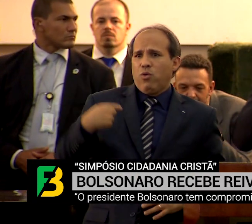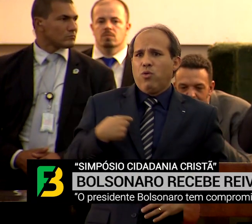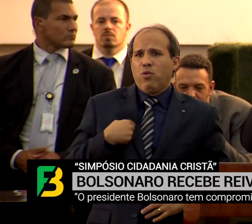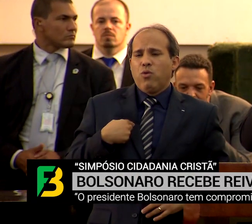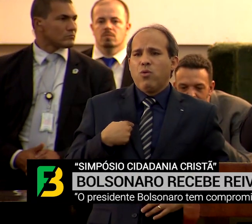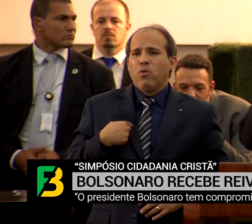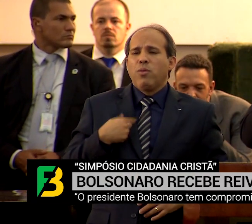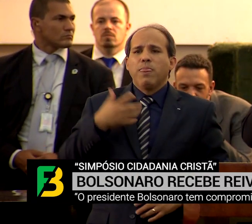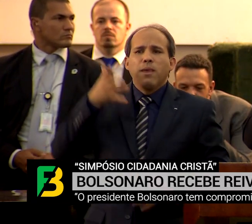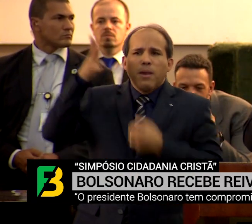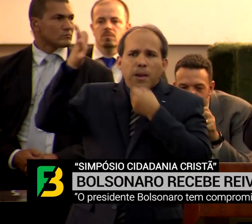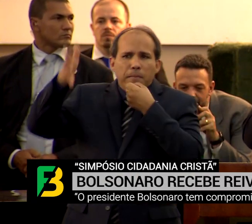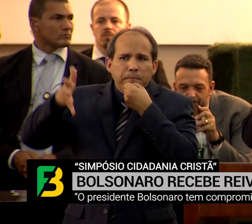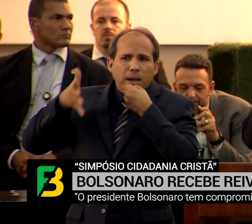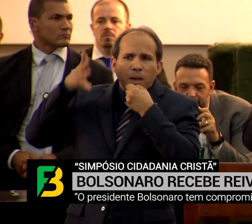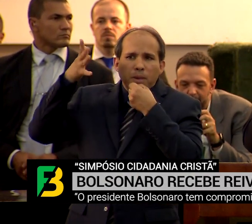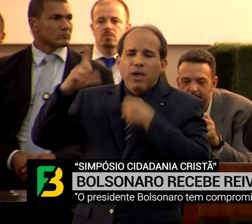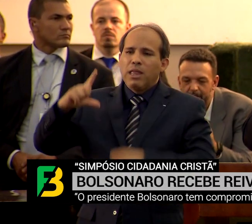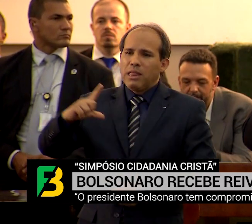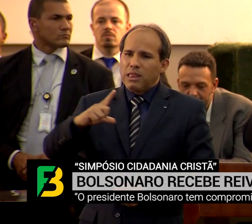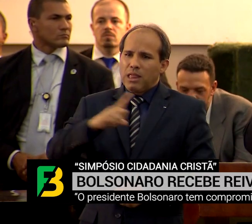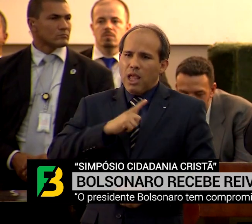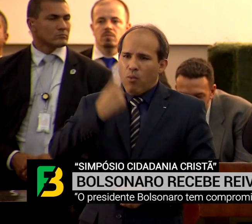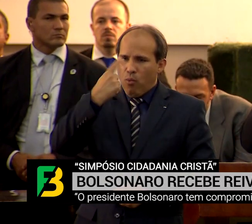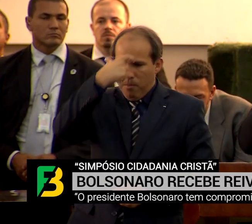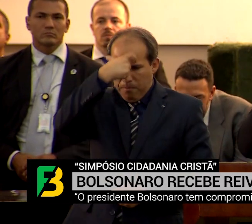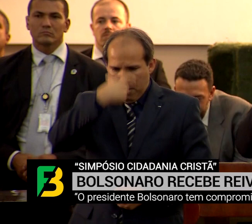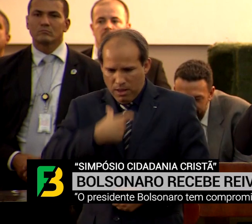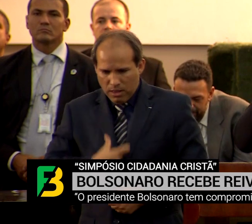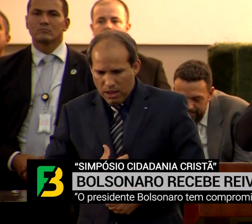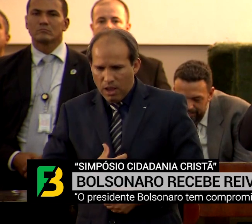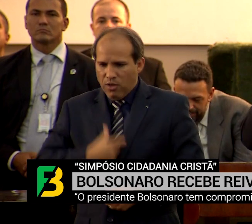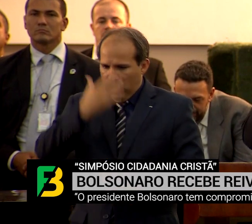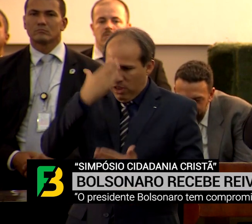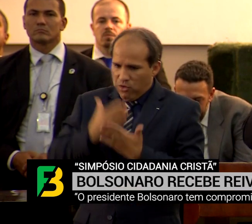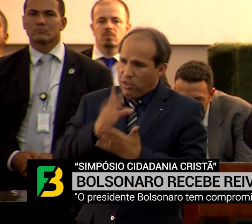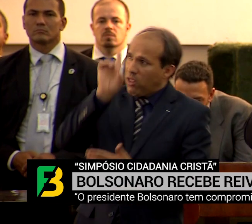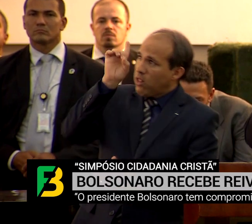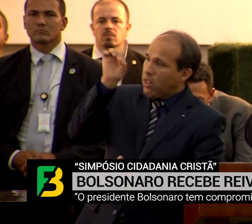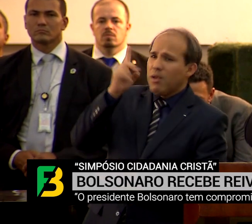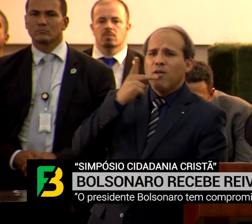um discurso? Temos um presidente que acredita em Deus,